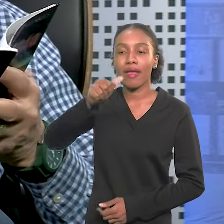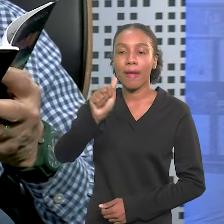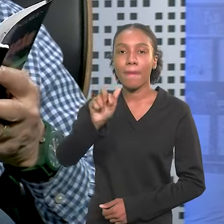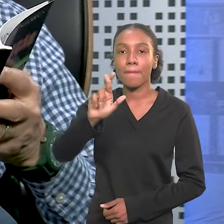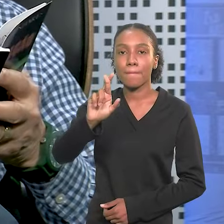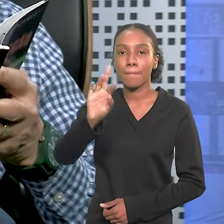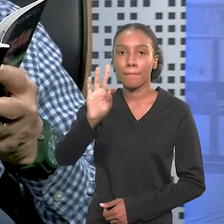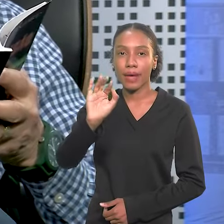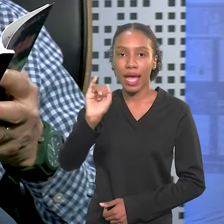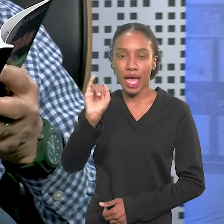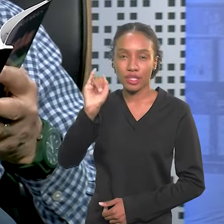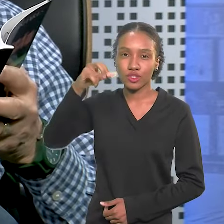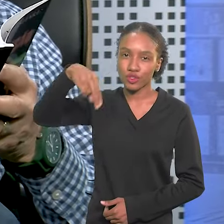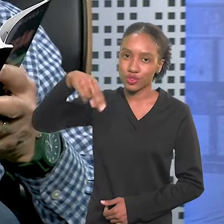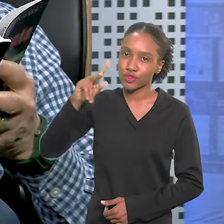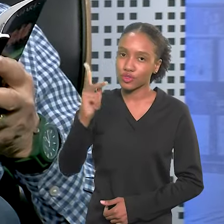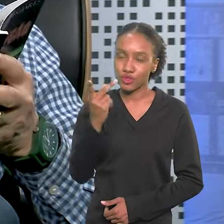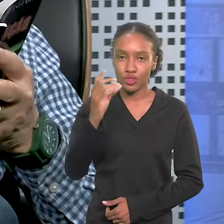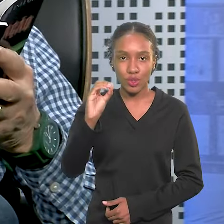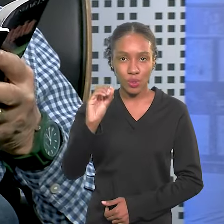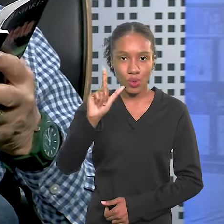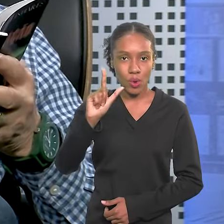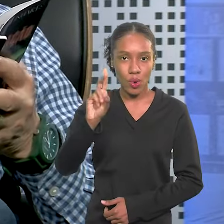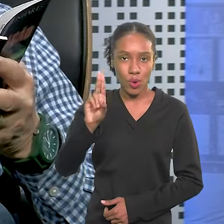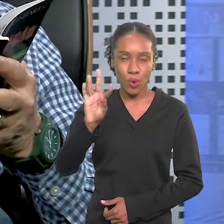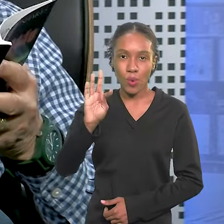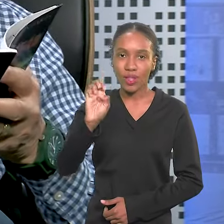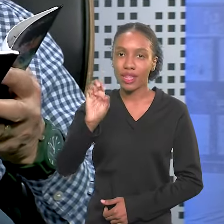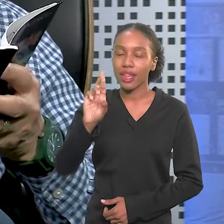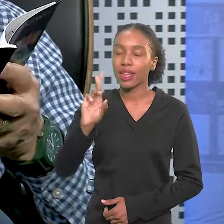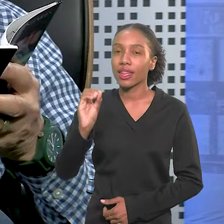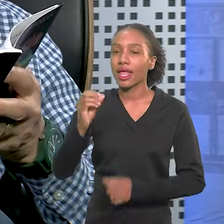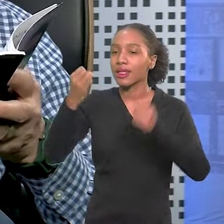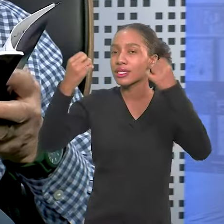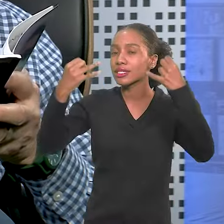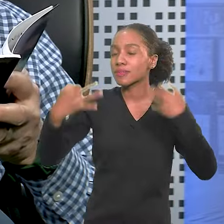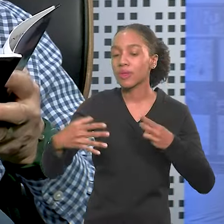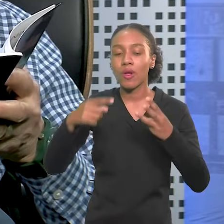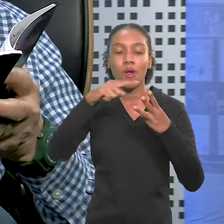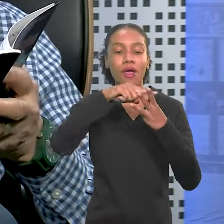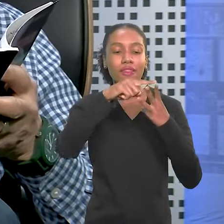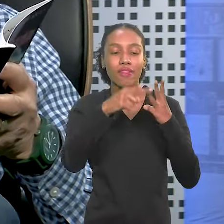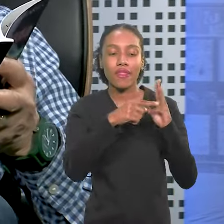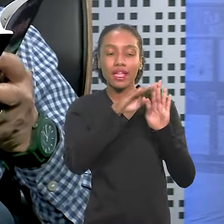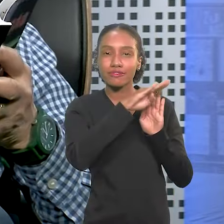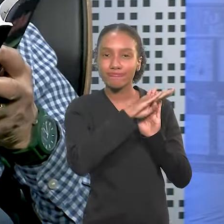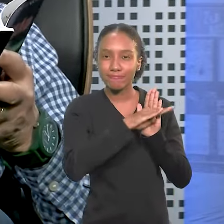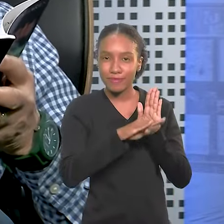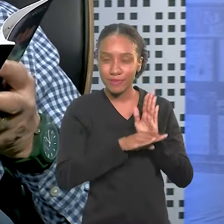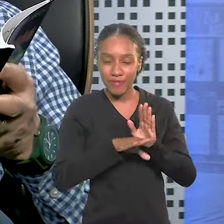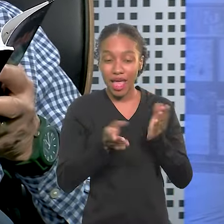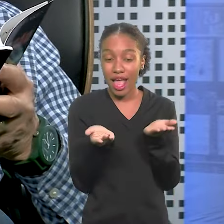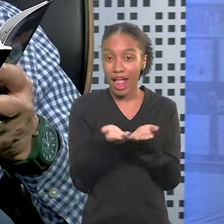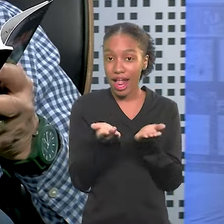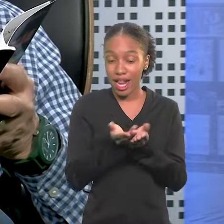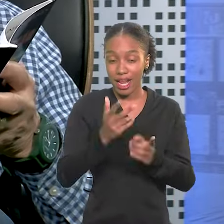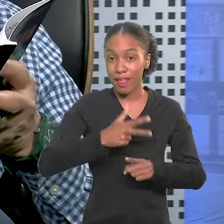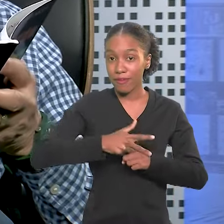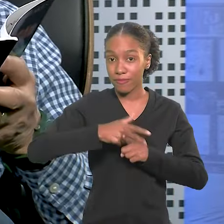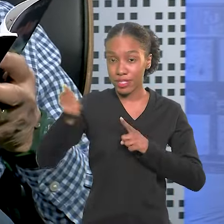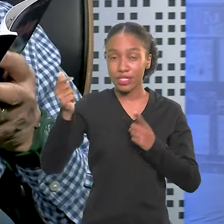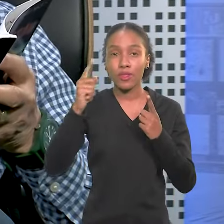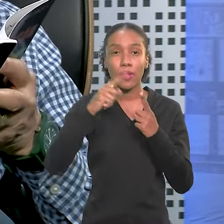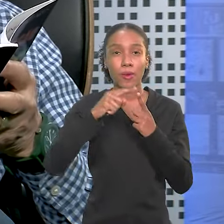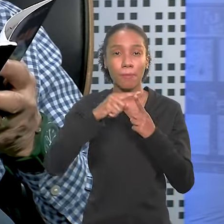reforma dizer que existem três requisitos para a produção de todo Cristão vencedor